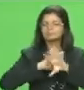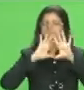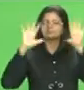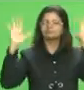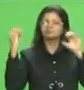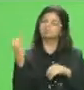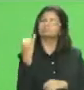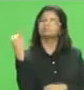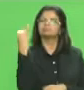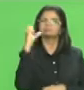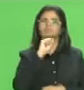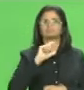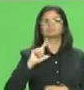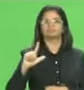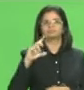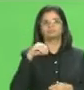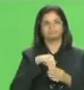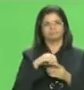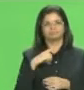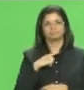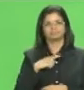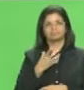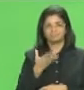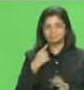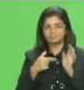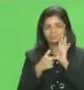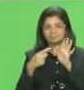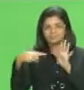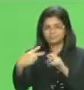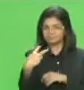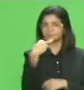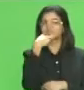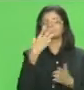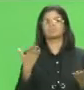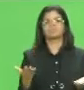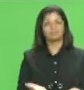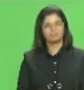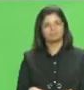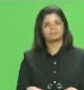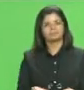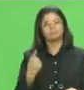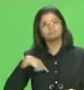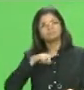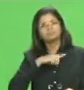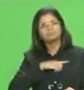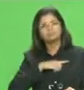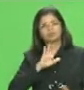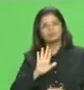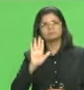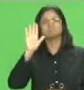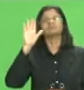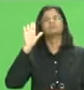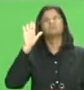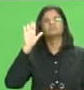valor de São Luís. E eu quero dizer para você que está nos assistindo, que nós somos candidatos,